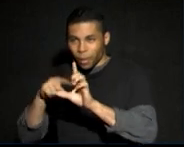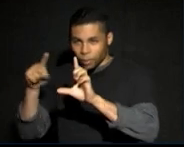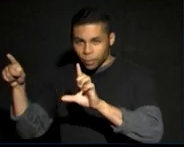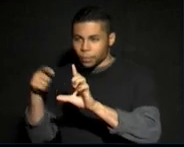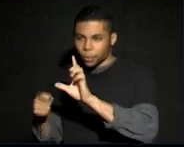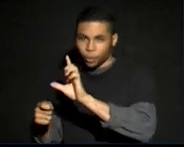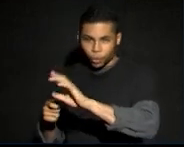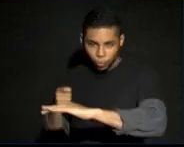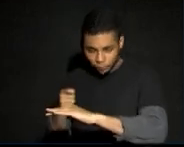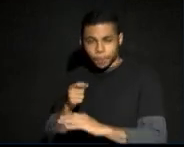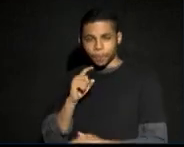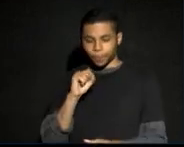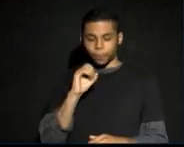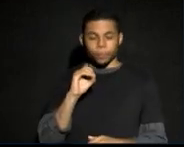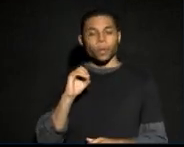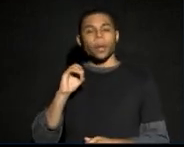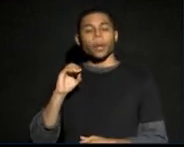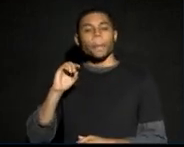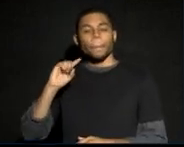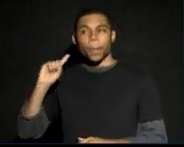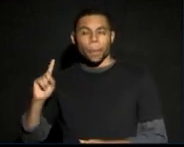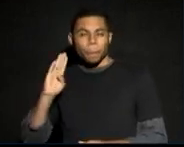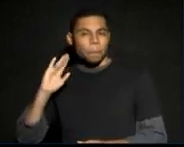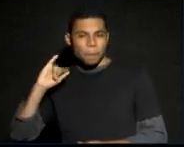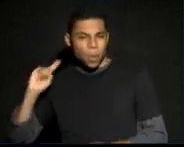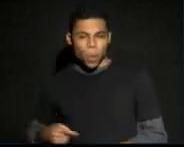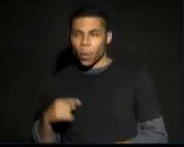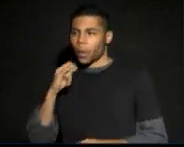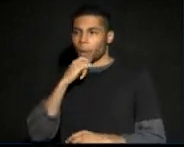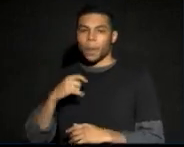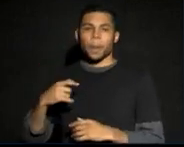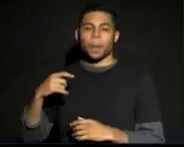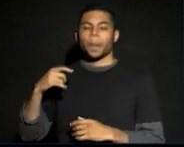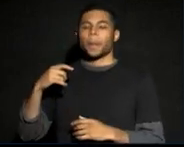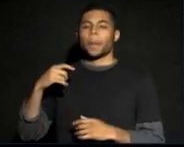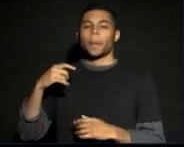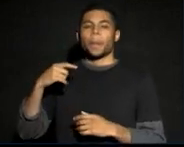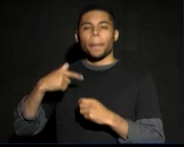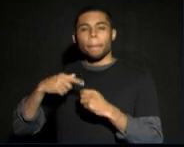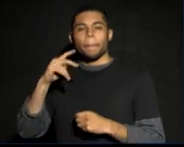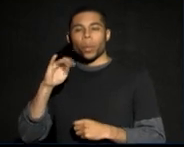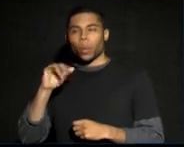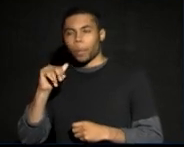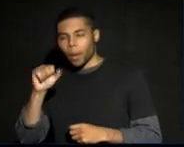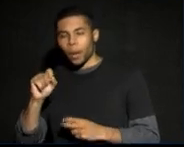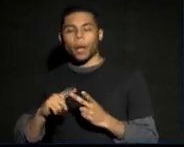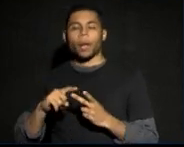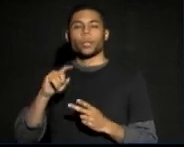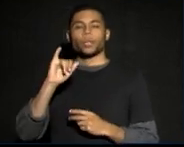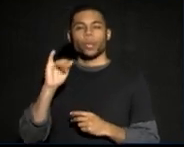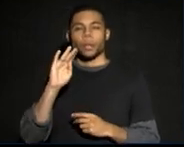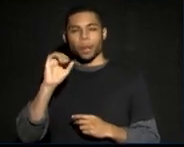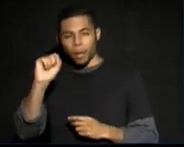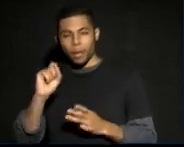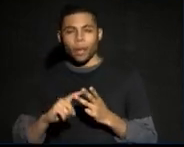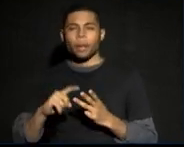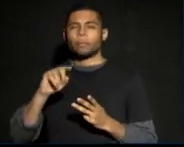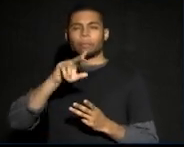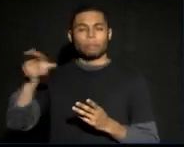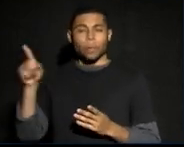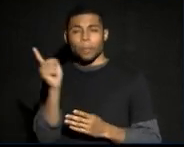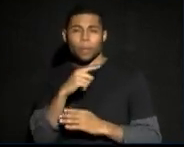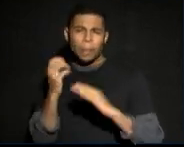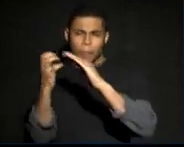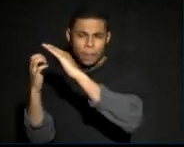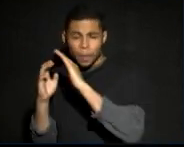e a gente saiu de 80 bilhões de reais em ações de Petrobras Vale do Rio Doce JBS Eletrobras que foi um preso super bem